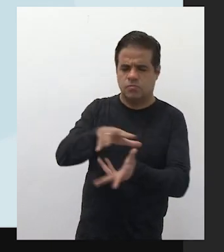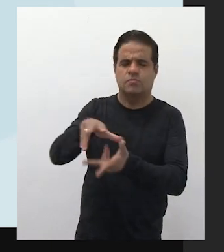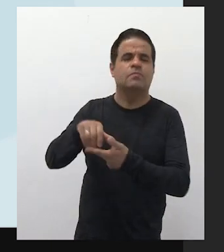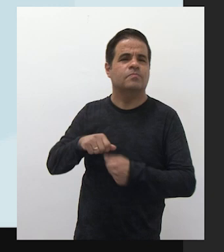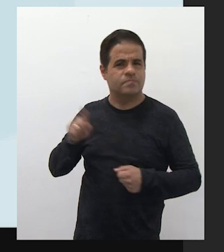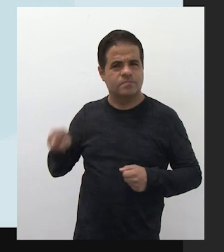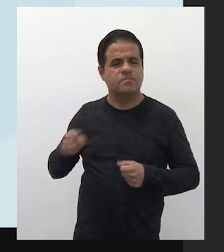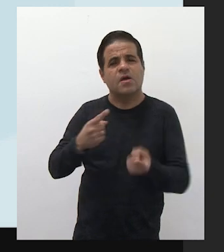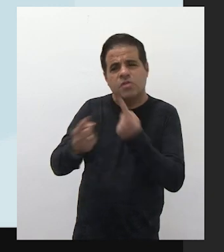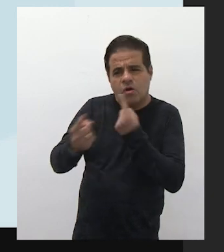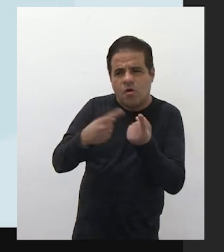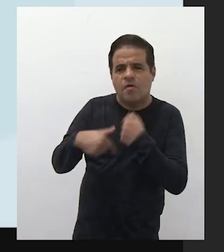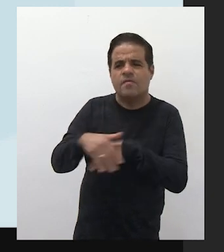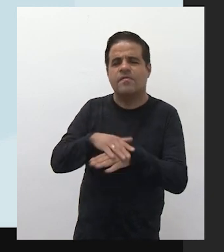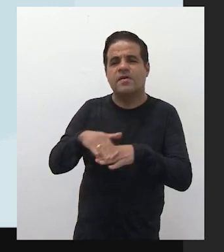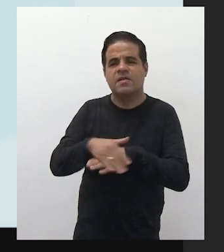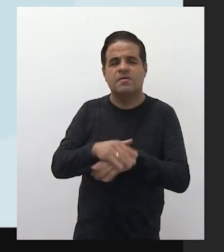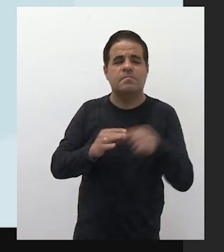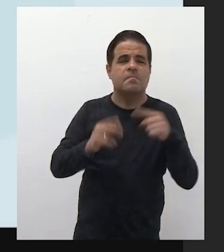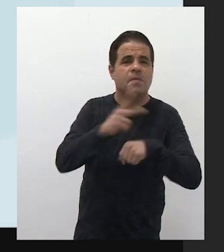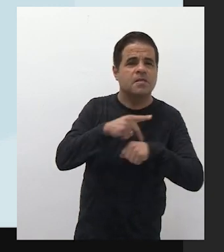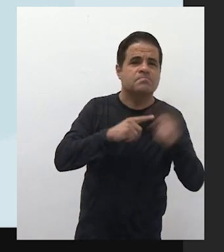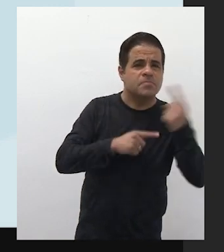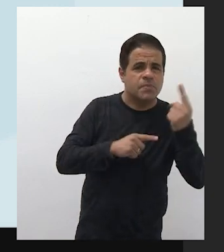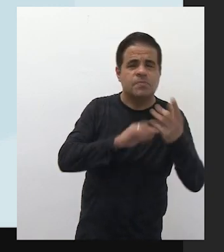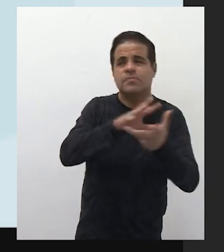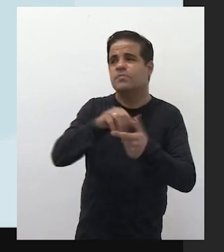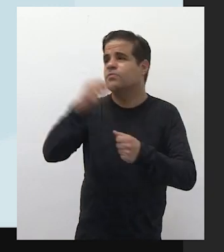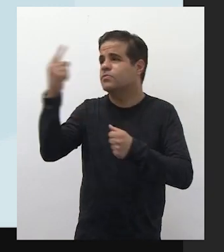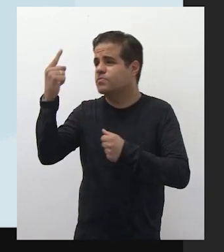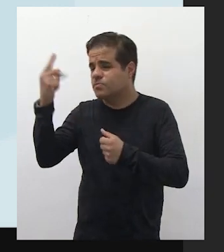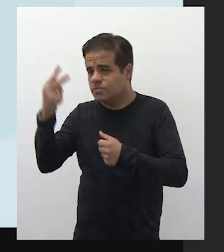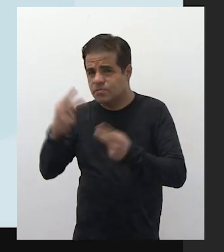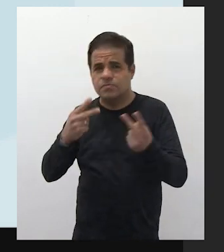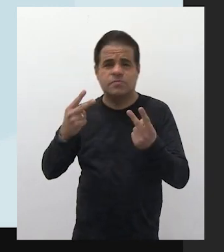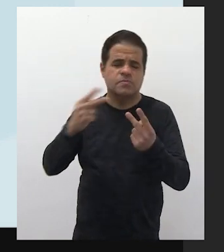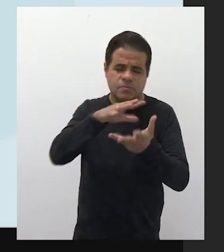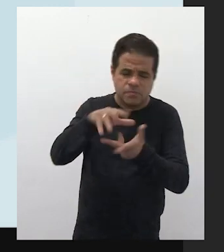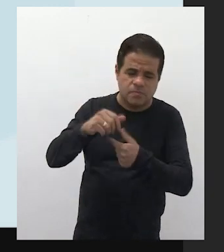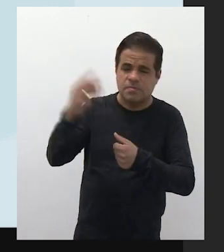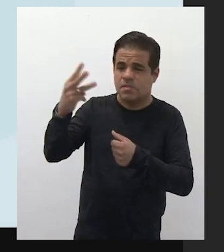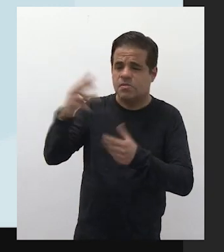Essa conversa, né, de país de primeiro mundo, segundo mundo, terceiro